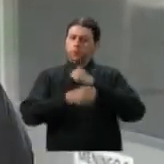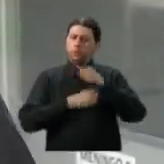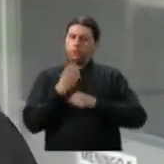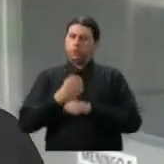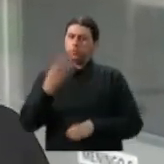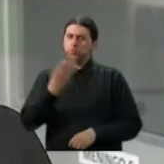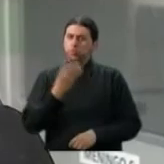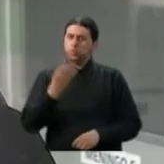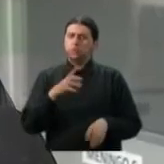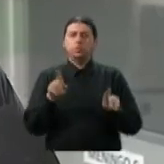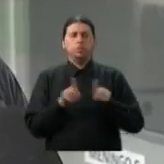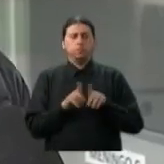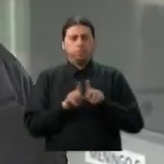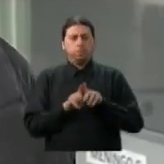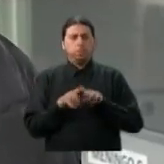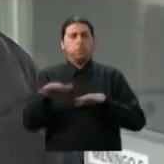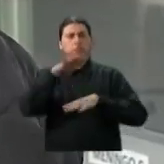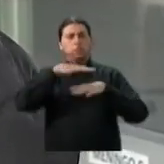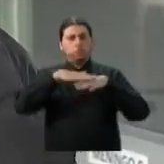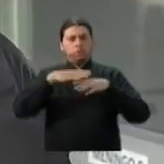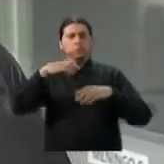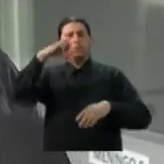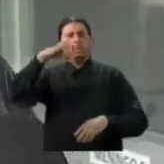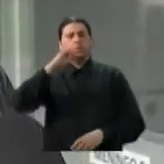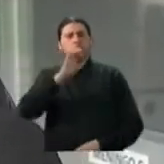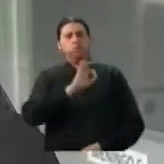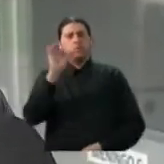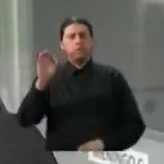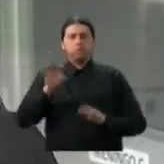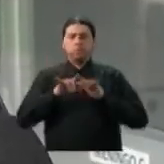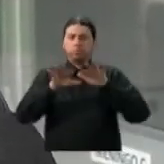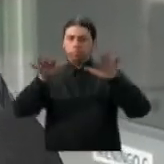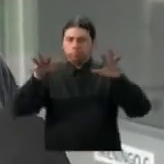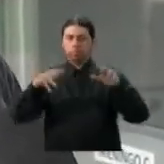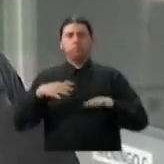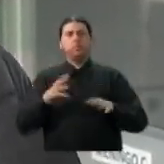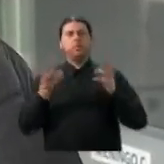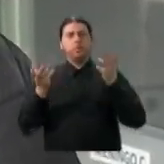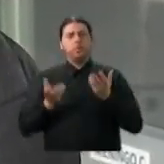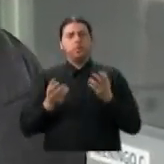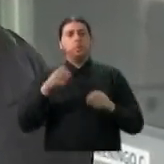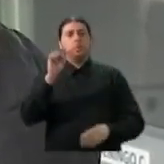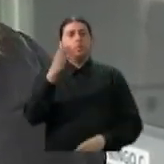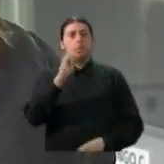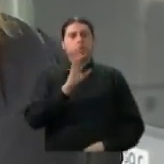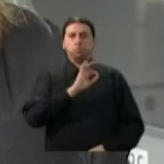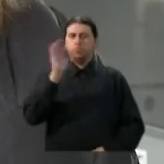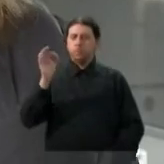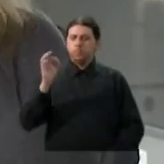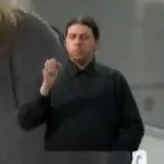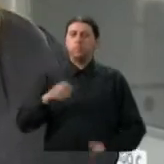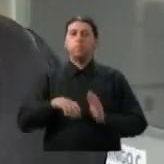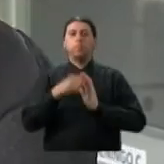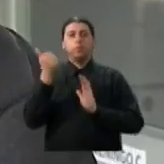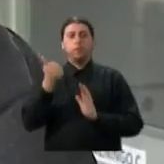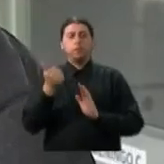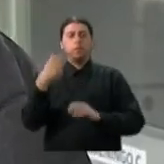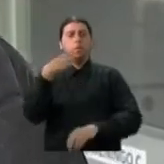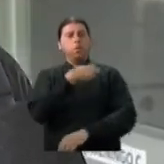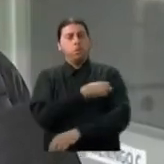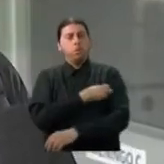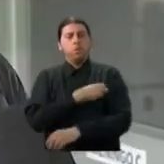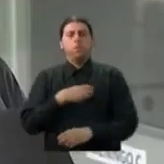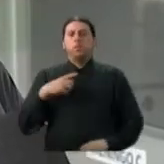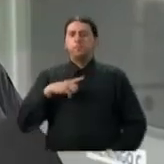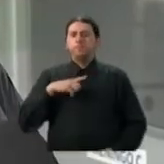A cobertura acima de 90%, a meta estimada é 80%, e depois dessa primeira dose, infelizmente, não se